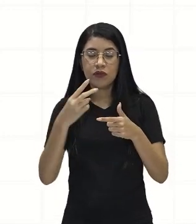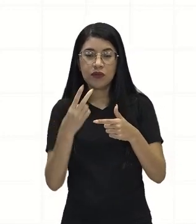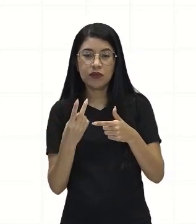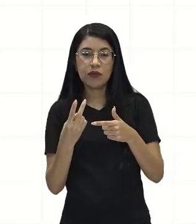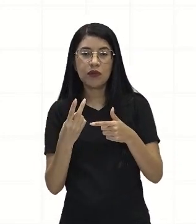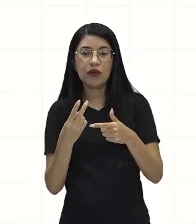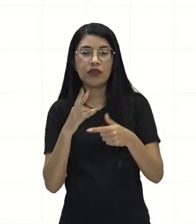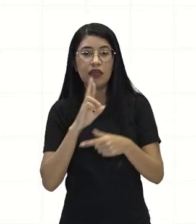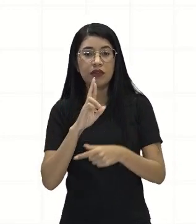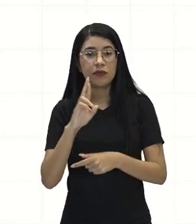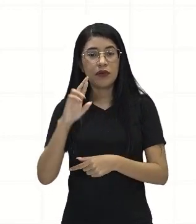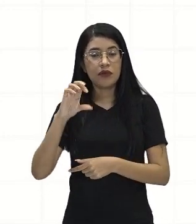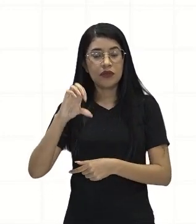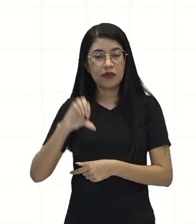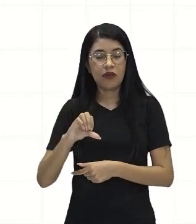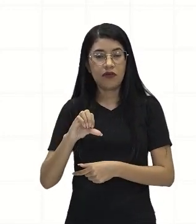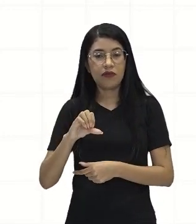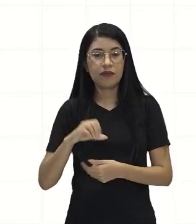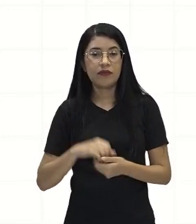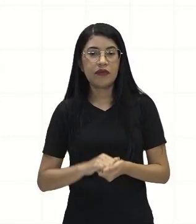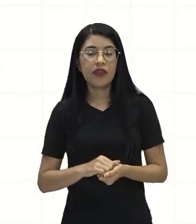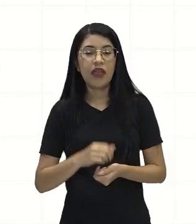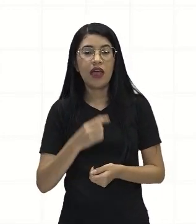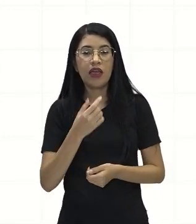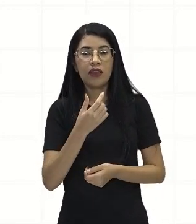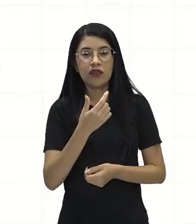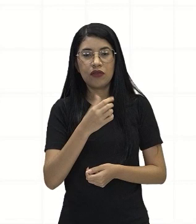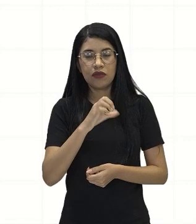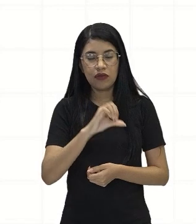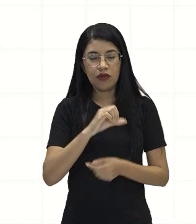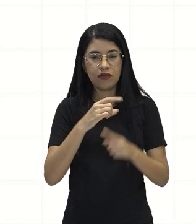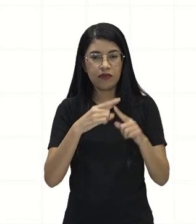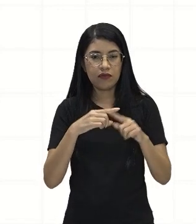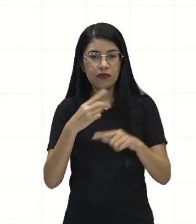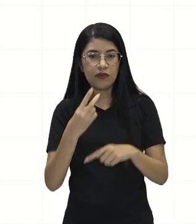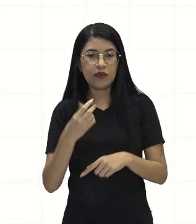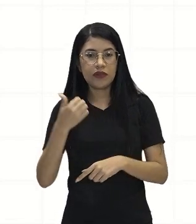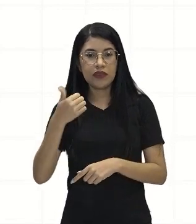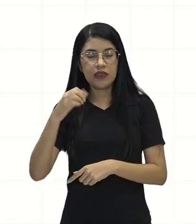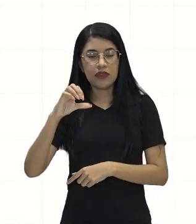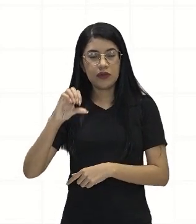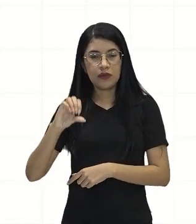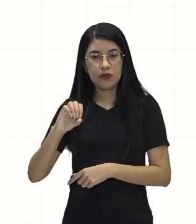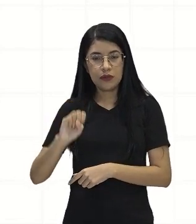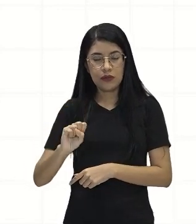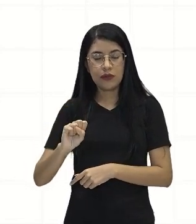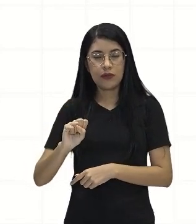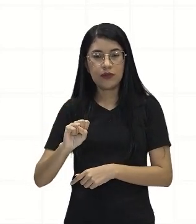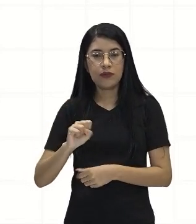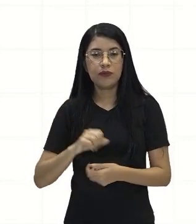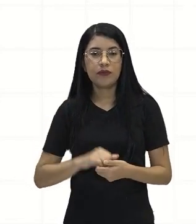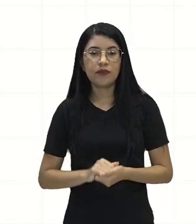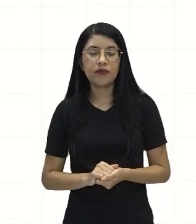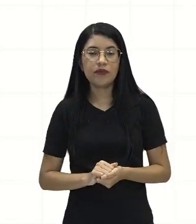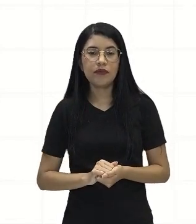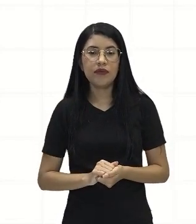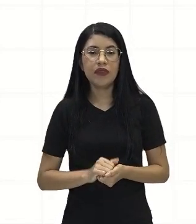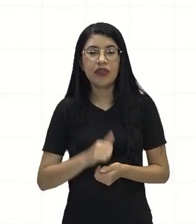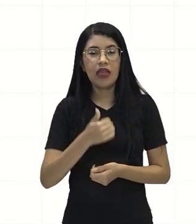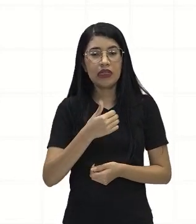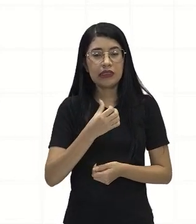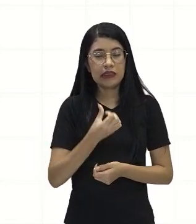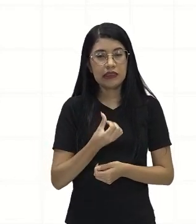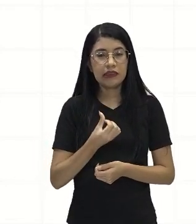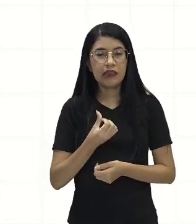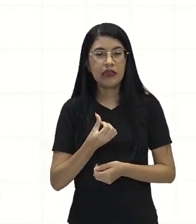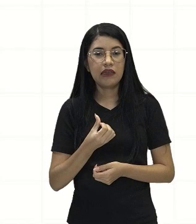olha, 9 vezes 2 são 18, ó. Sobra 1, baixo 6, 16 por 2 dá 8,